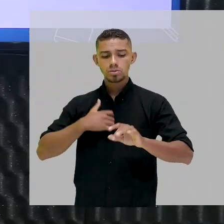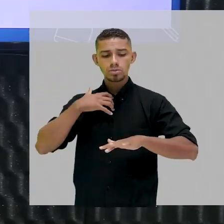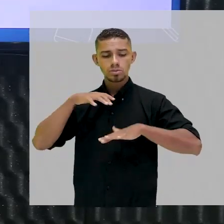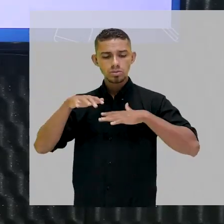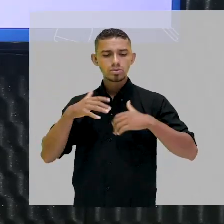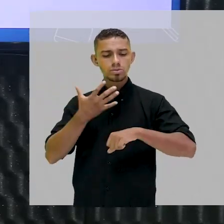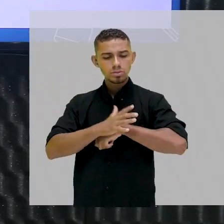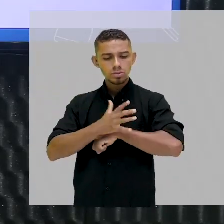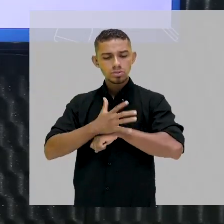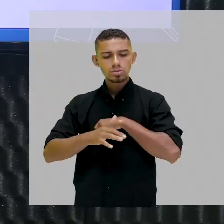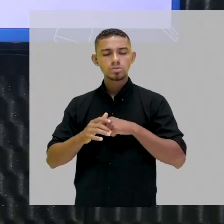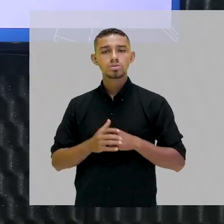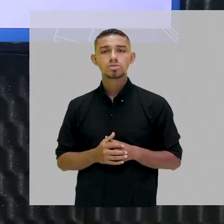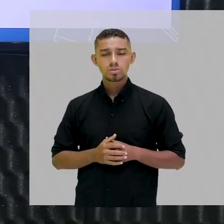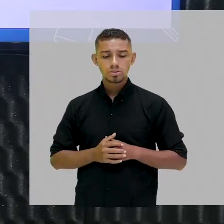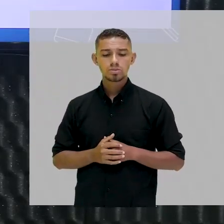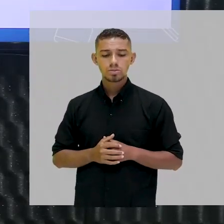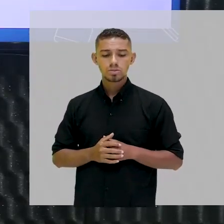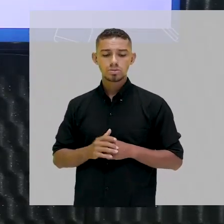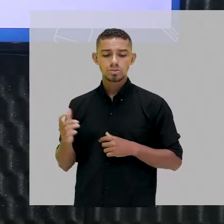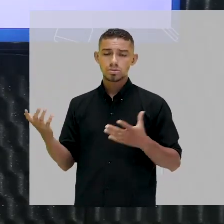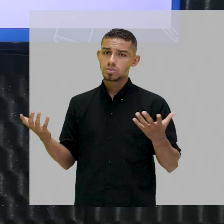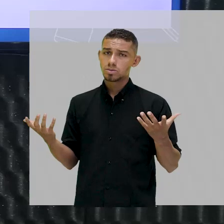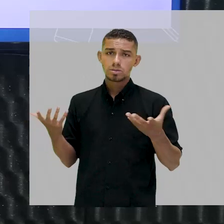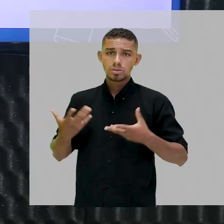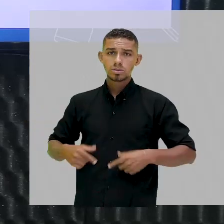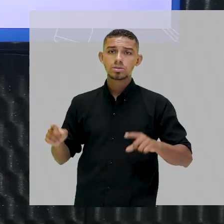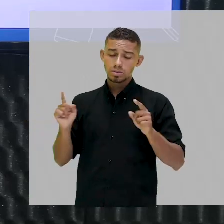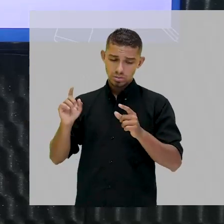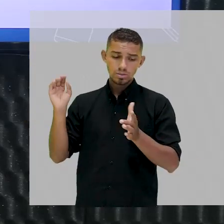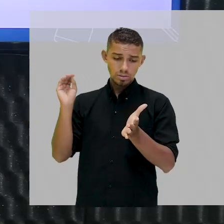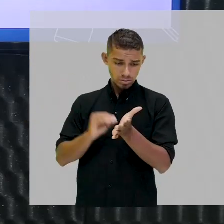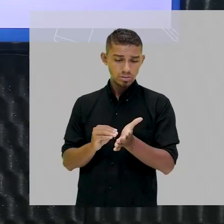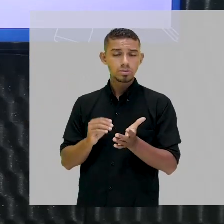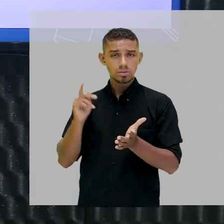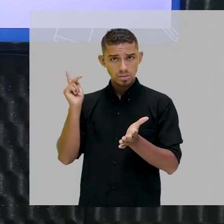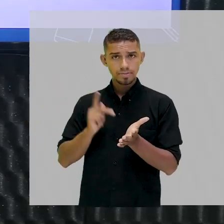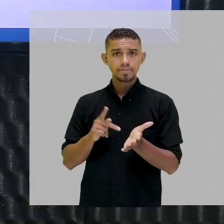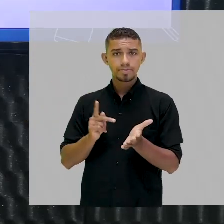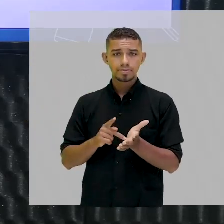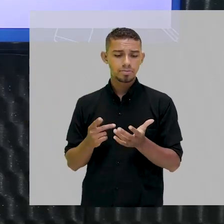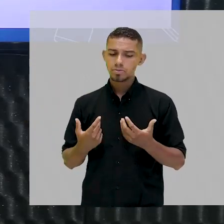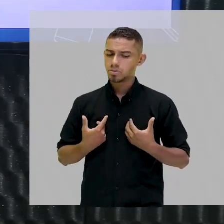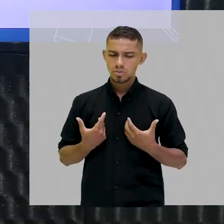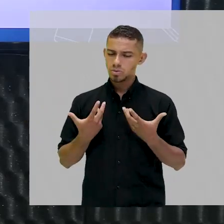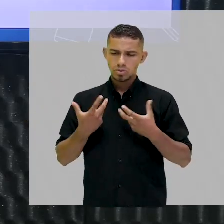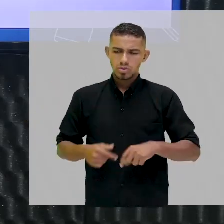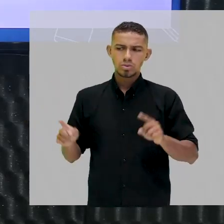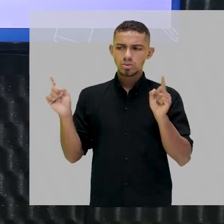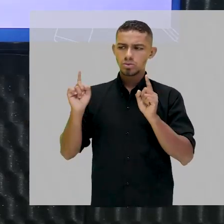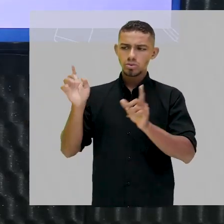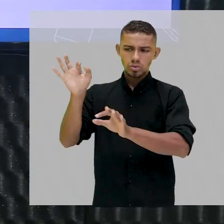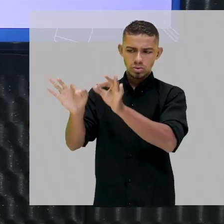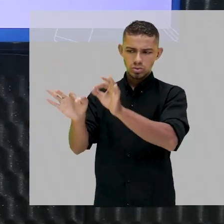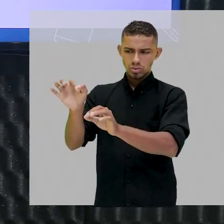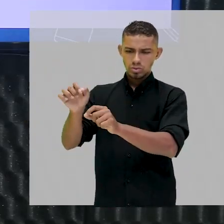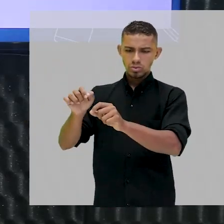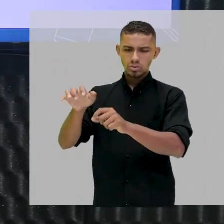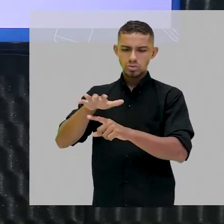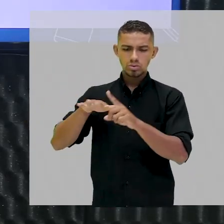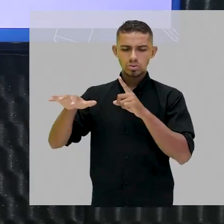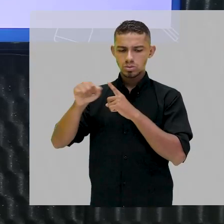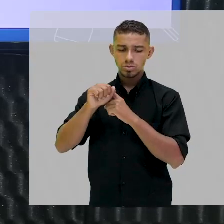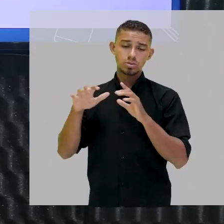e à manifestação do inconformismo. Falar da questão de não se conformar com as injustiças sociais